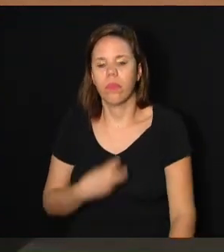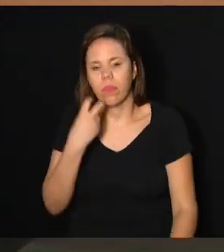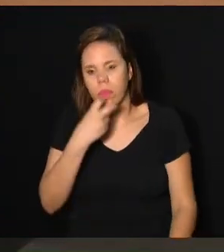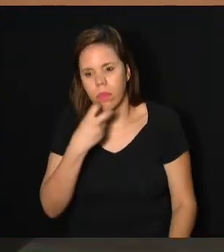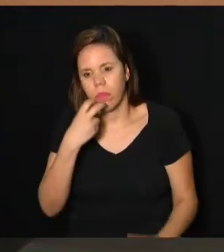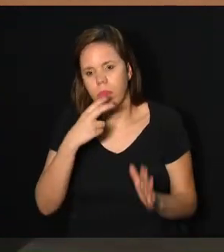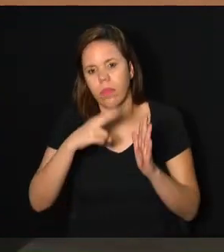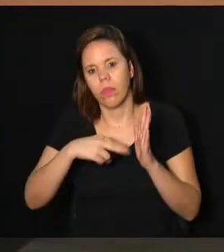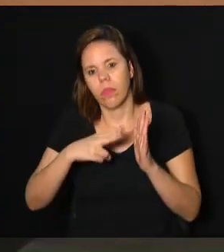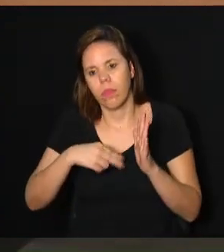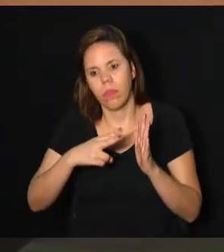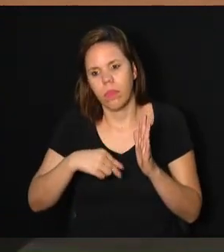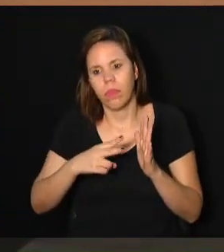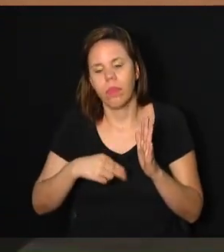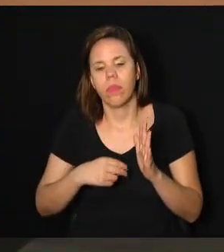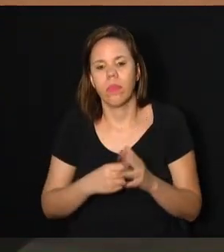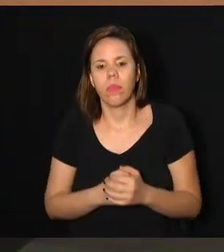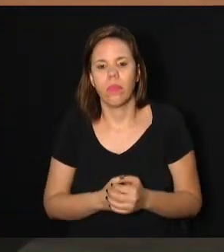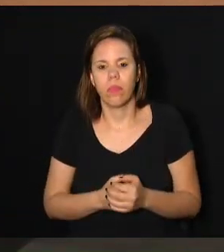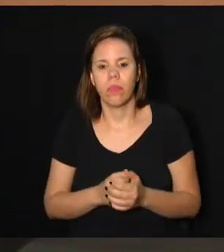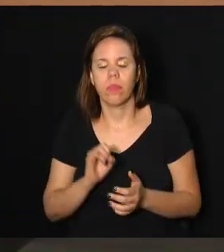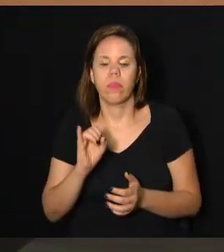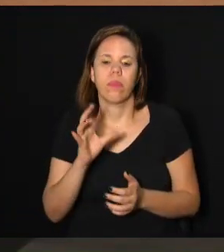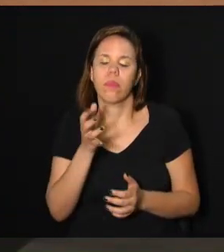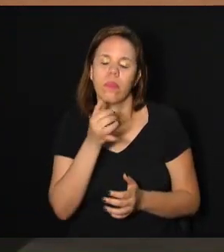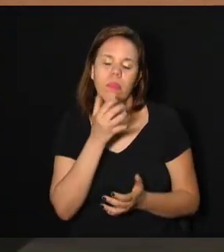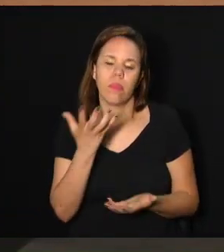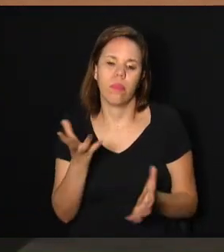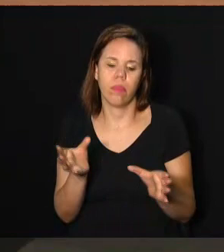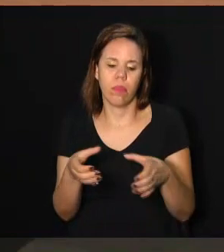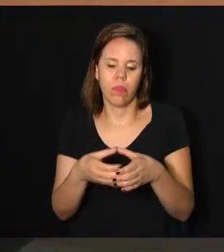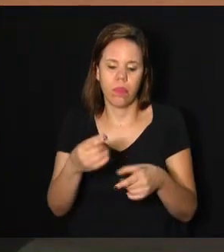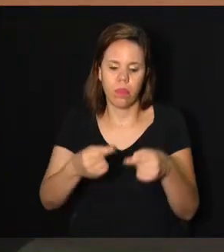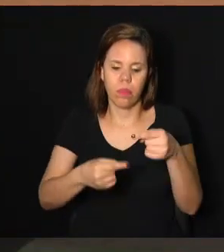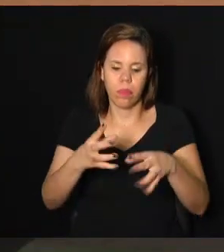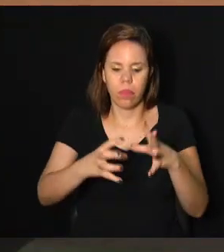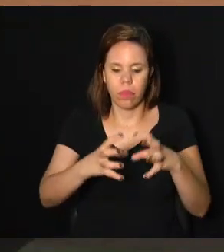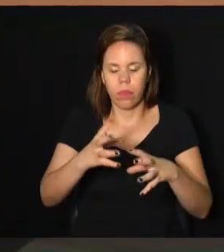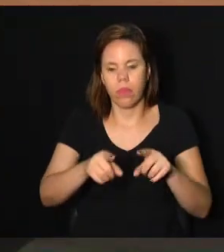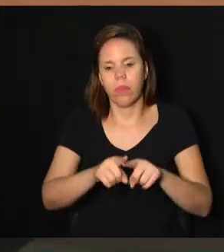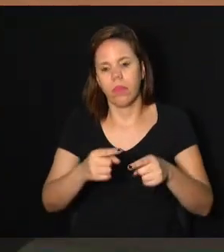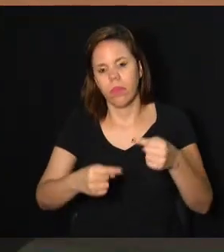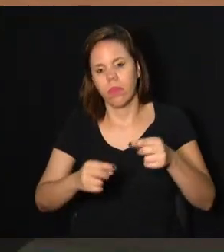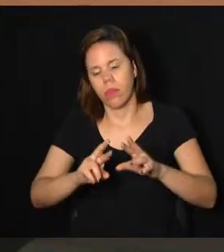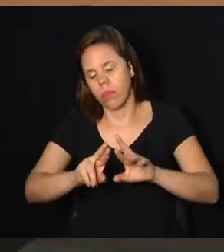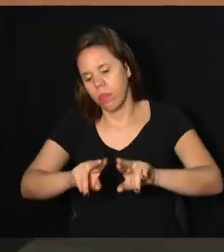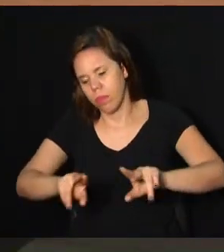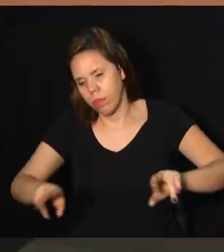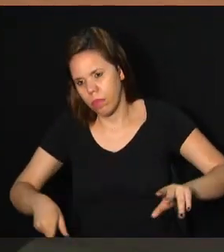oratória, de se formar um bloco para discussão de diversos